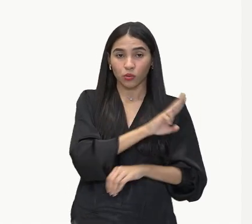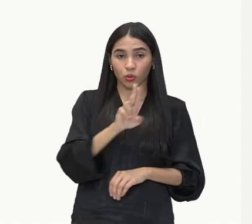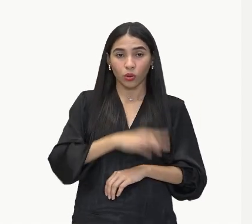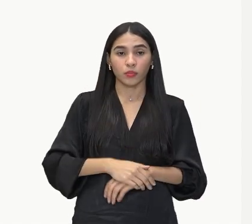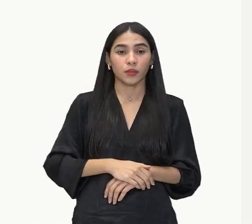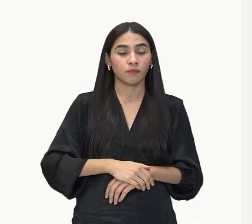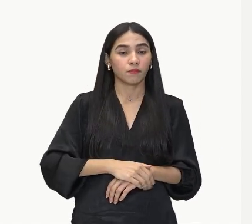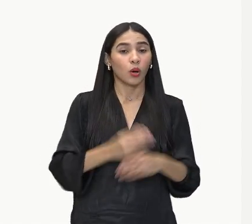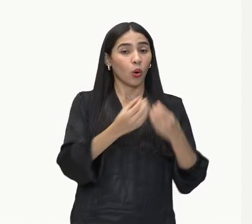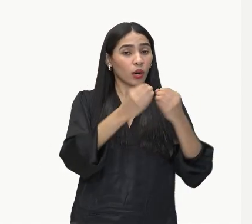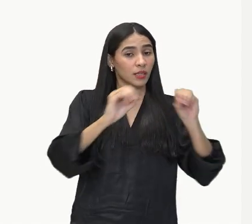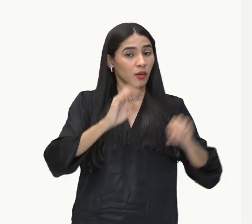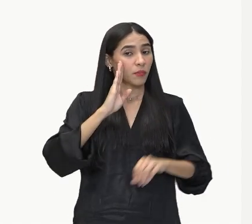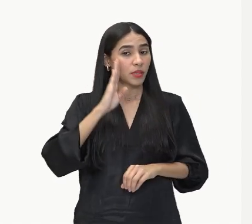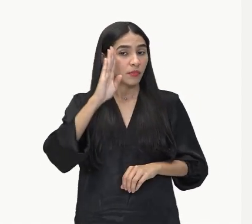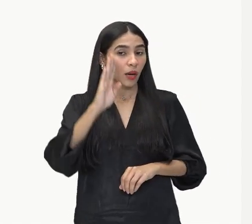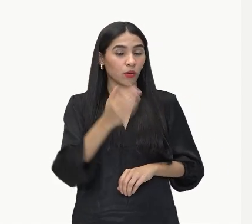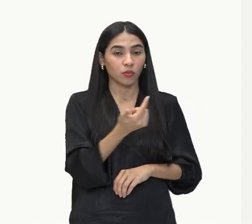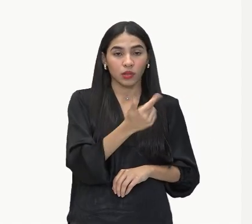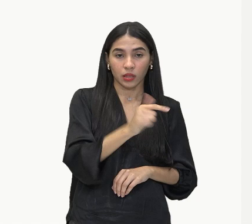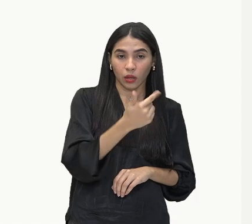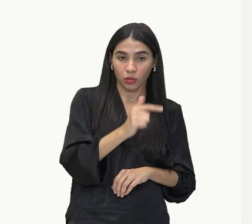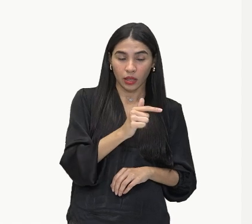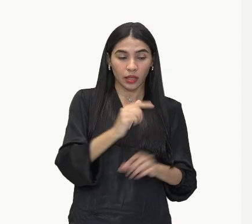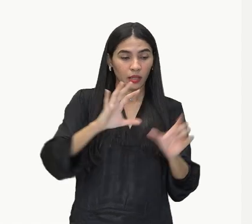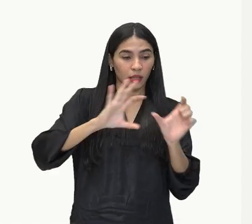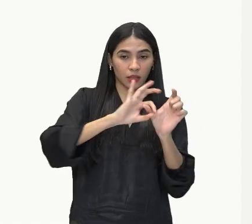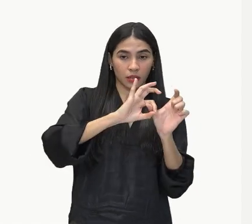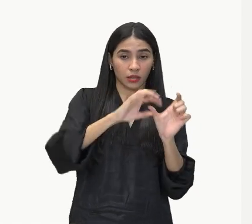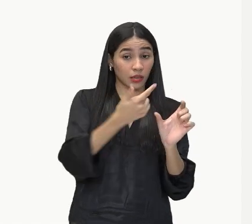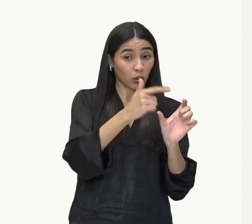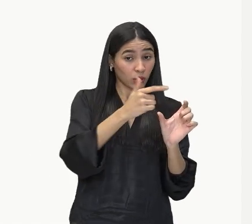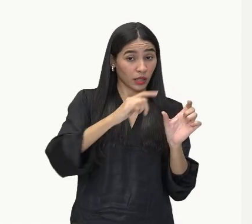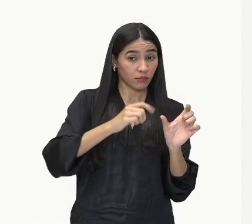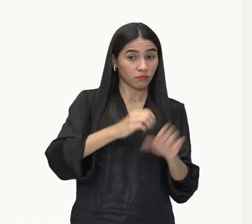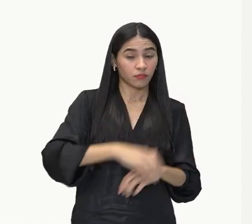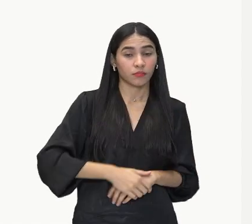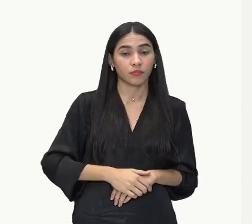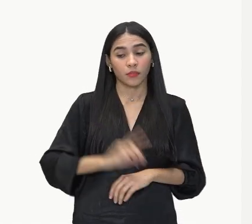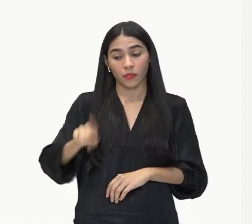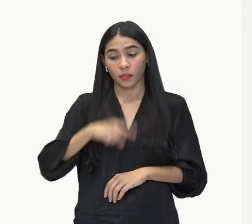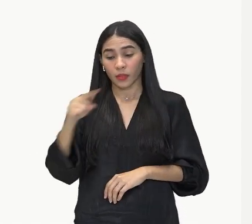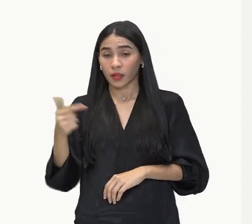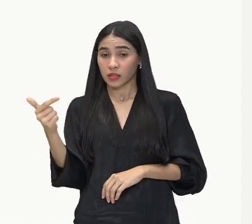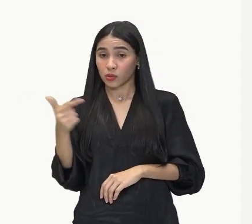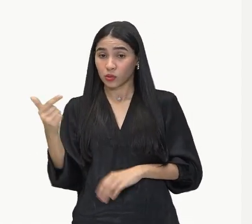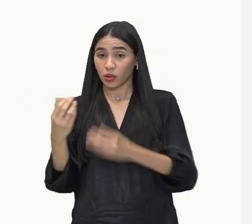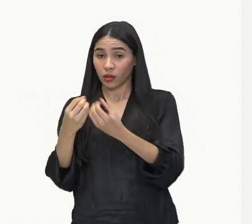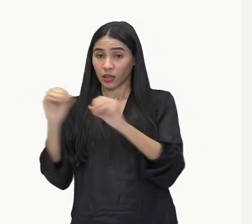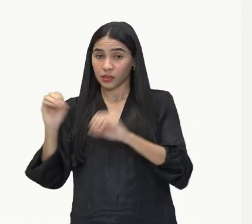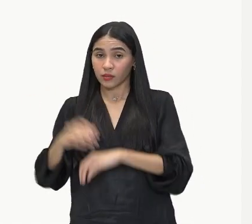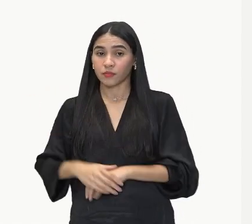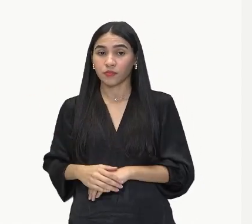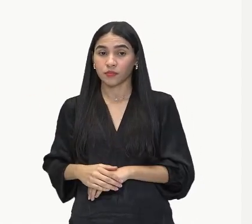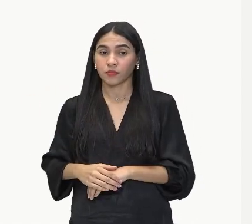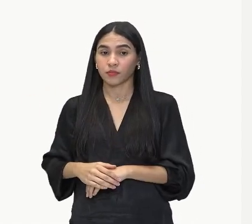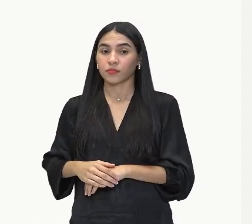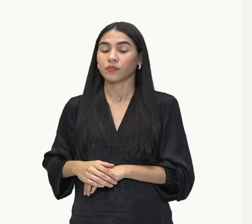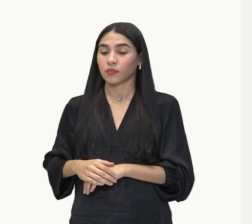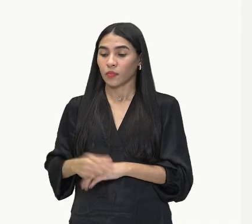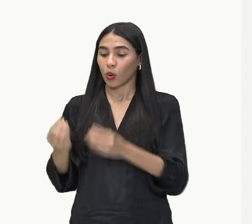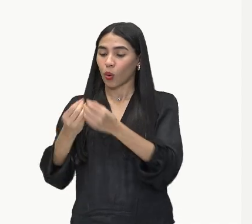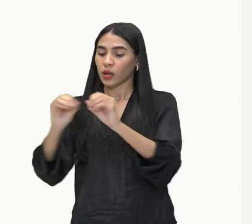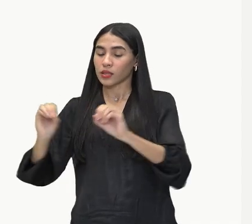oração principal, aquela que não possui a conjunção, ok? E a outra oração de oração